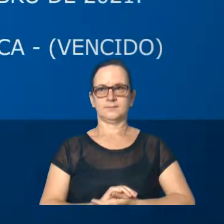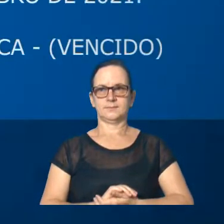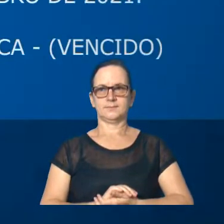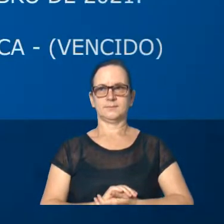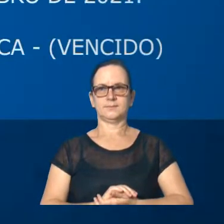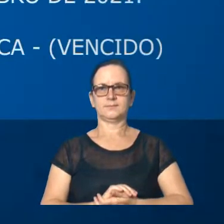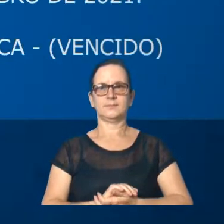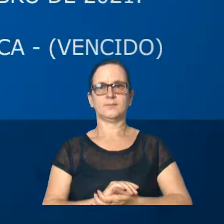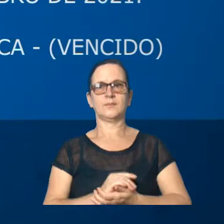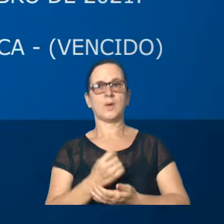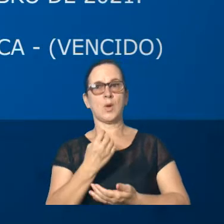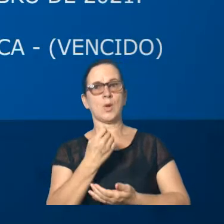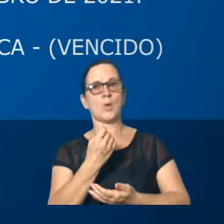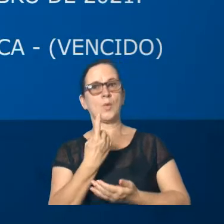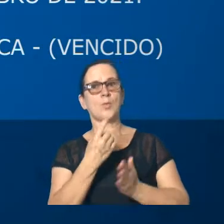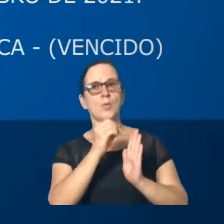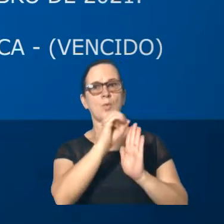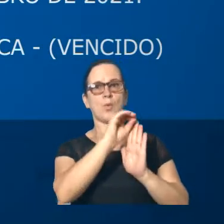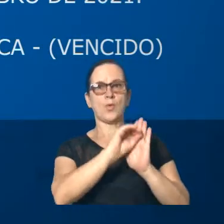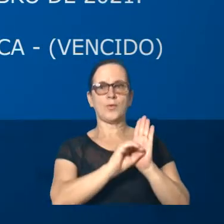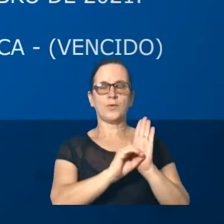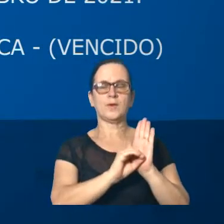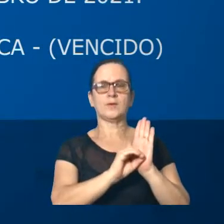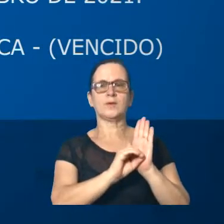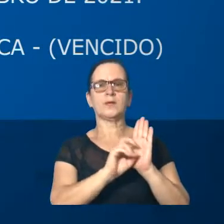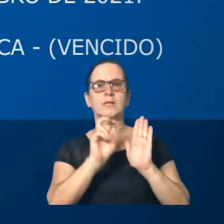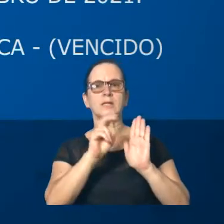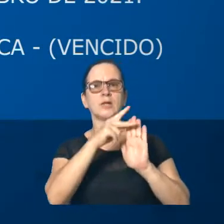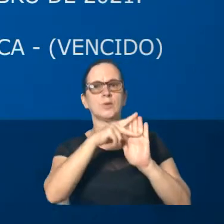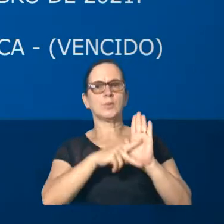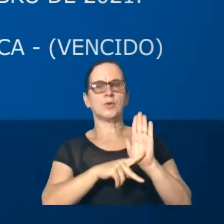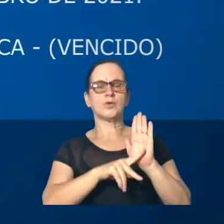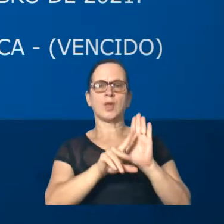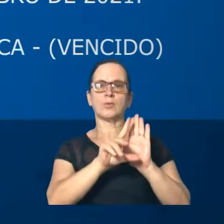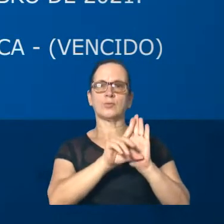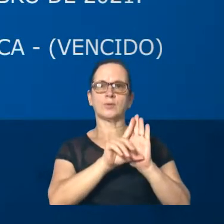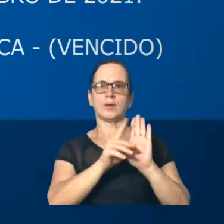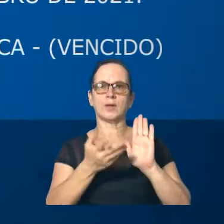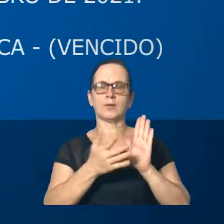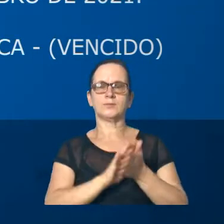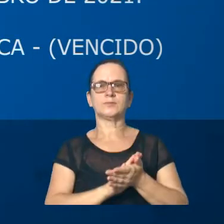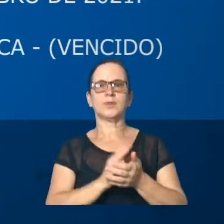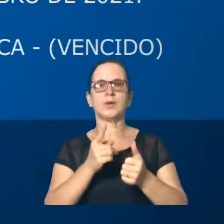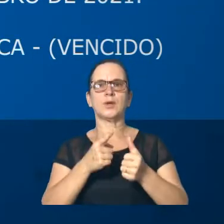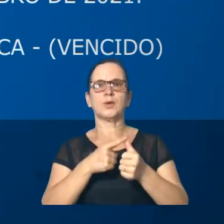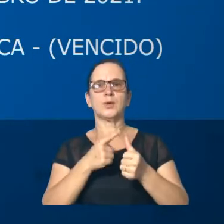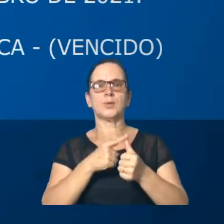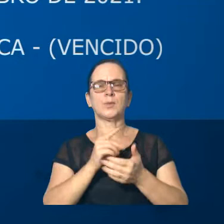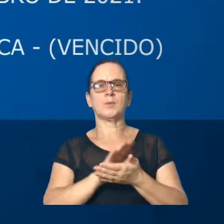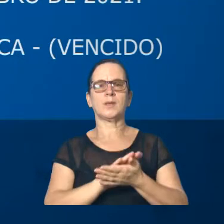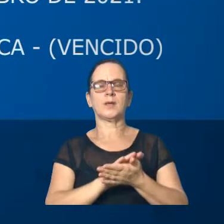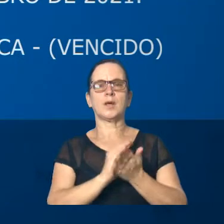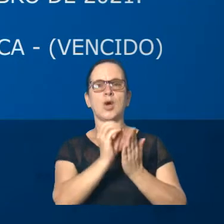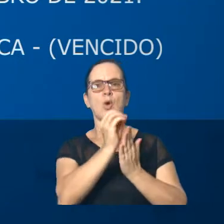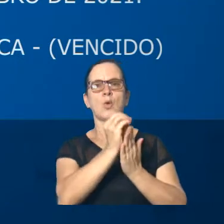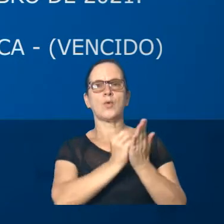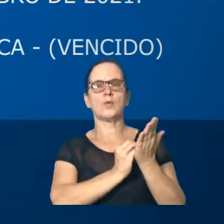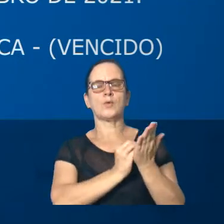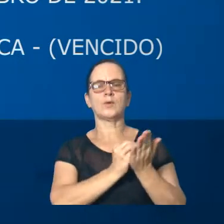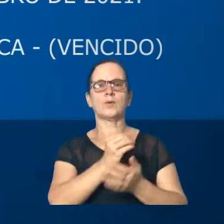Um ofício e cinco projetos de lei estão na ordem do dia. O primeiro item da pauta é o ofício